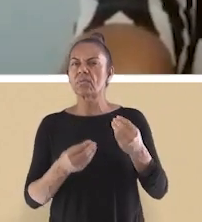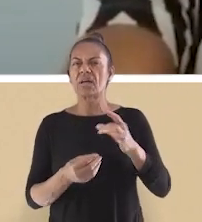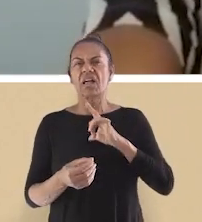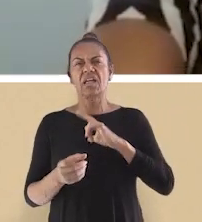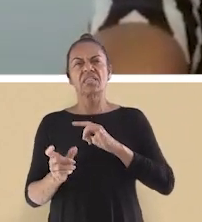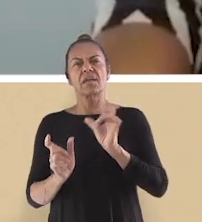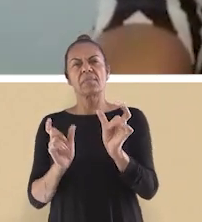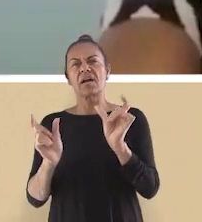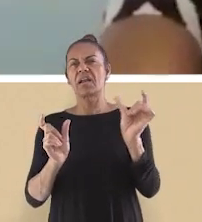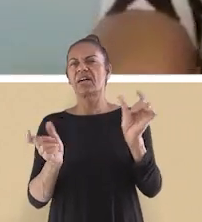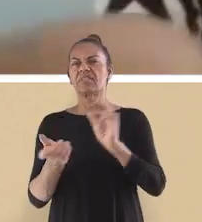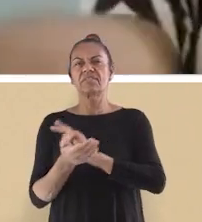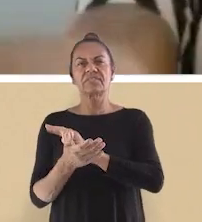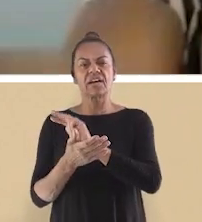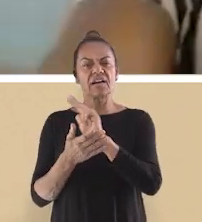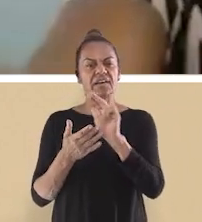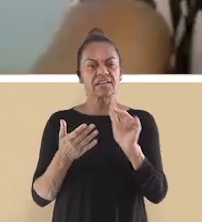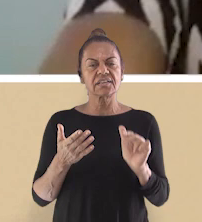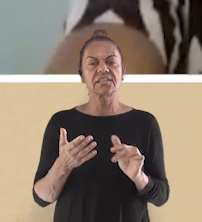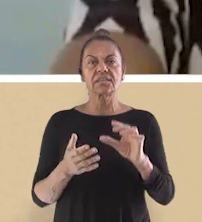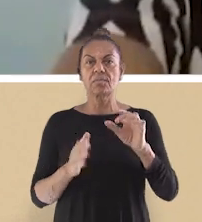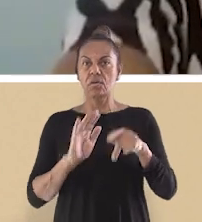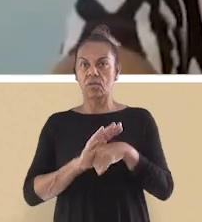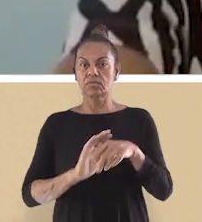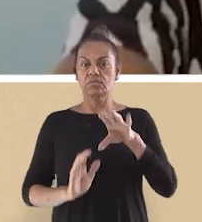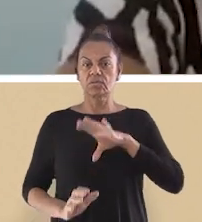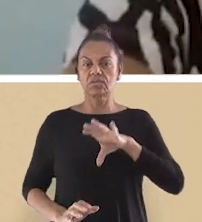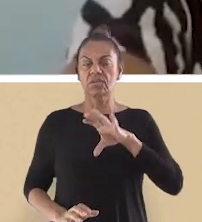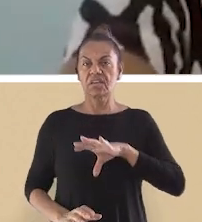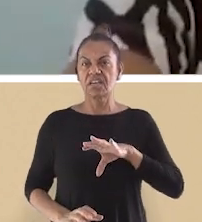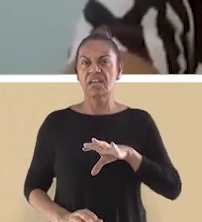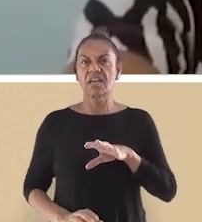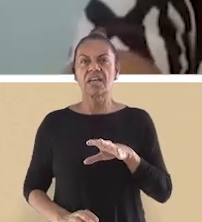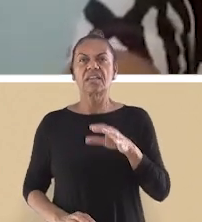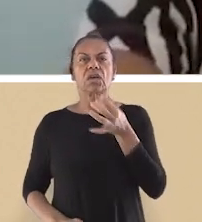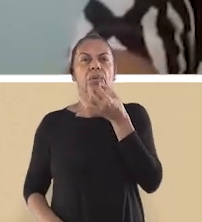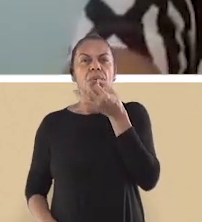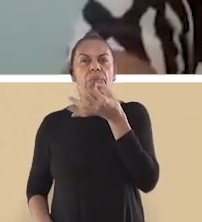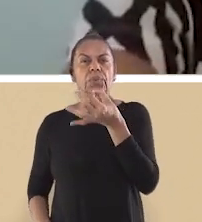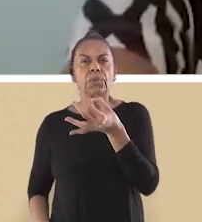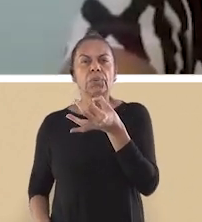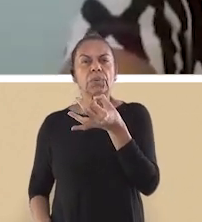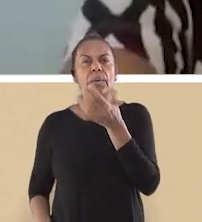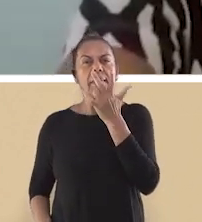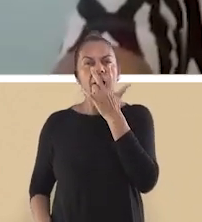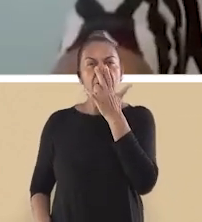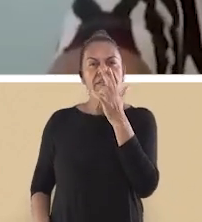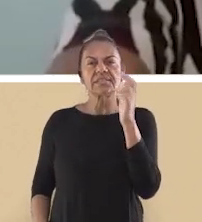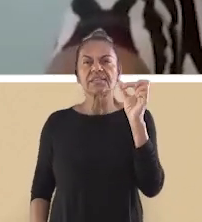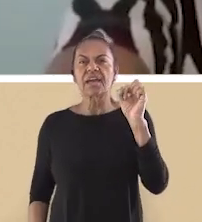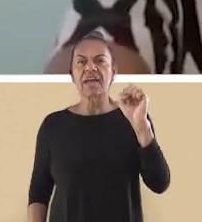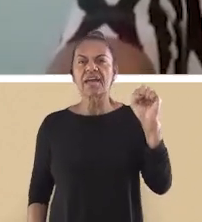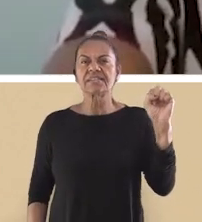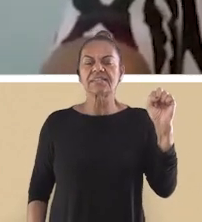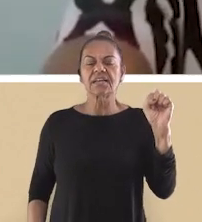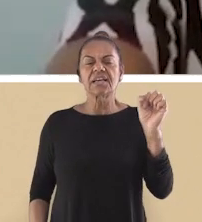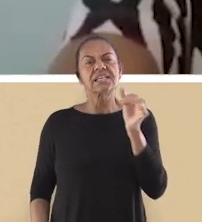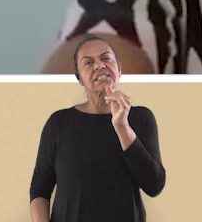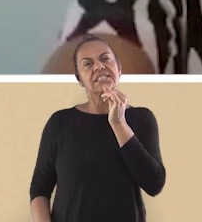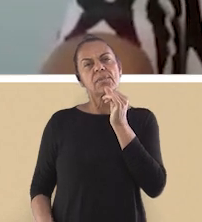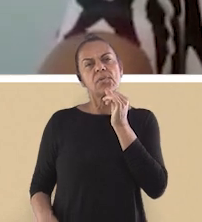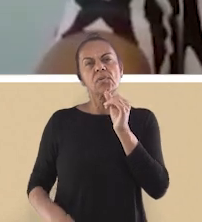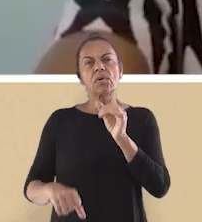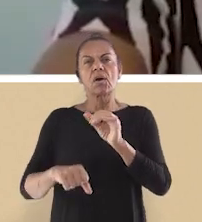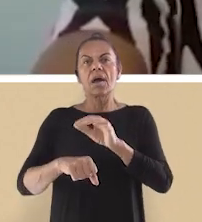cedilha é encontrado em várias palavras da língua portuguesa para fazer o som de S, como por exemplo na